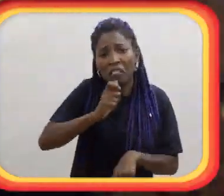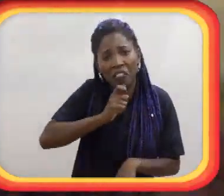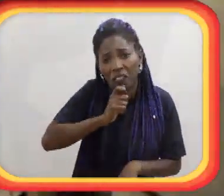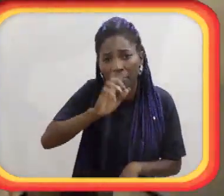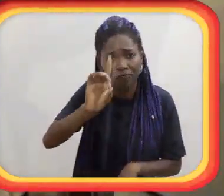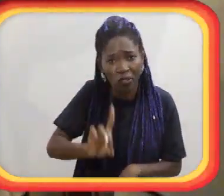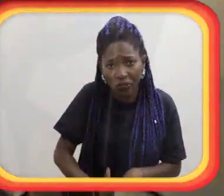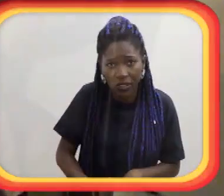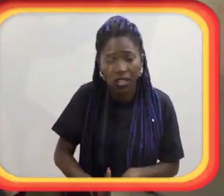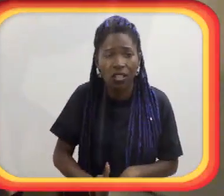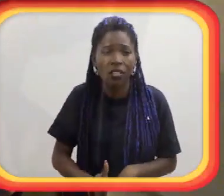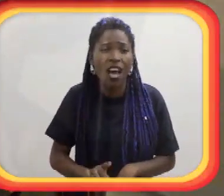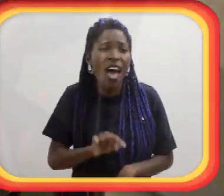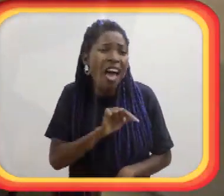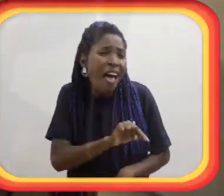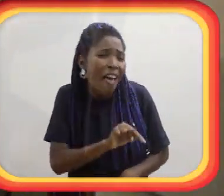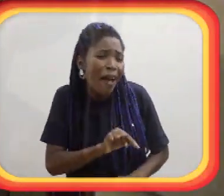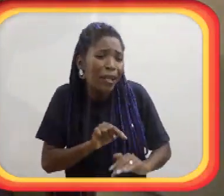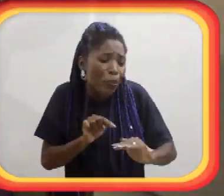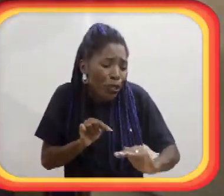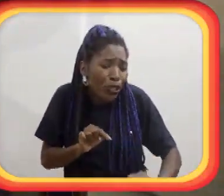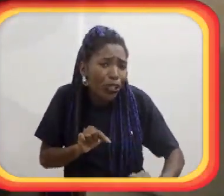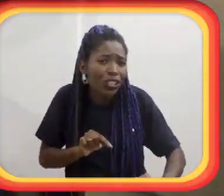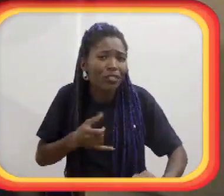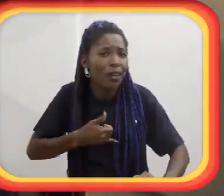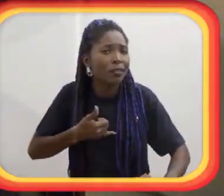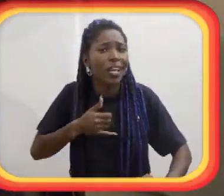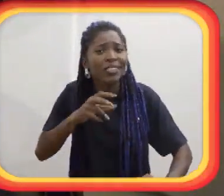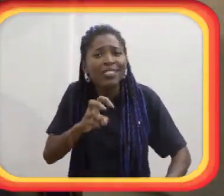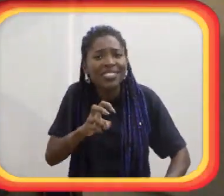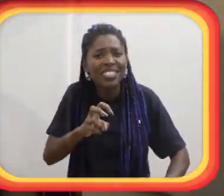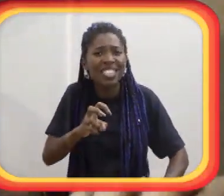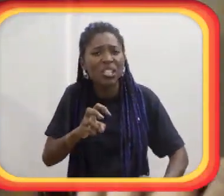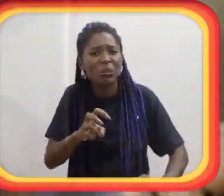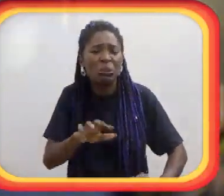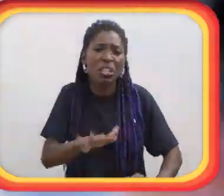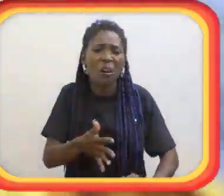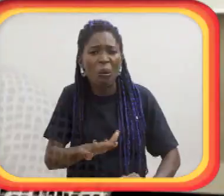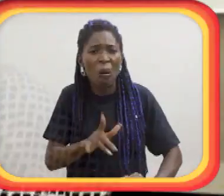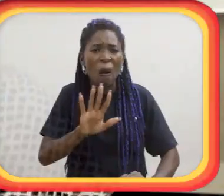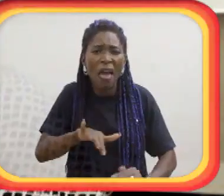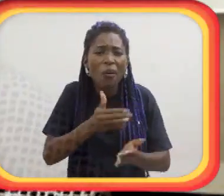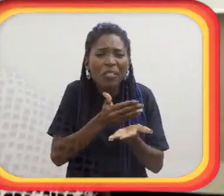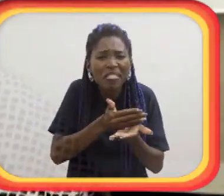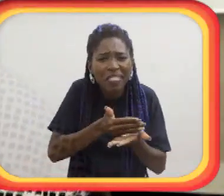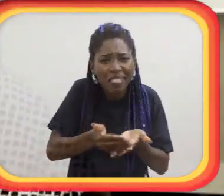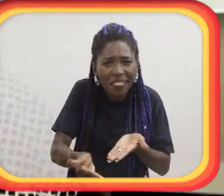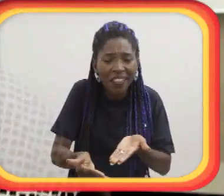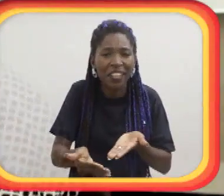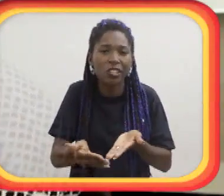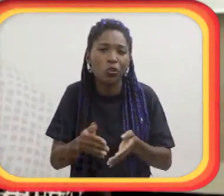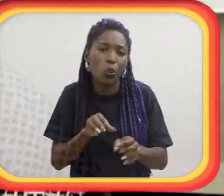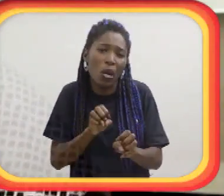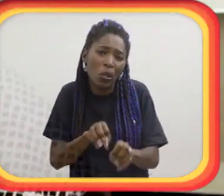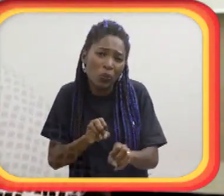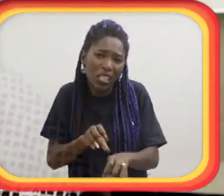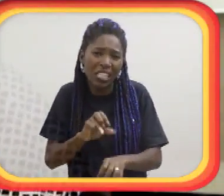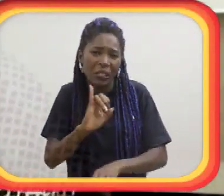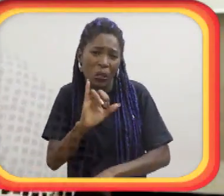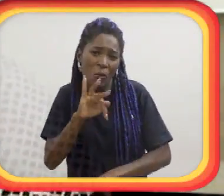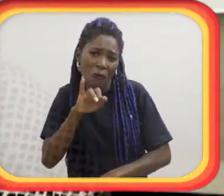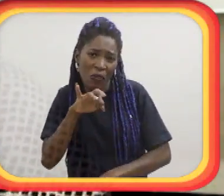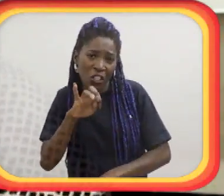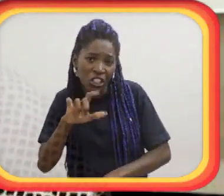sem deficiência. Ela ainda é muito pequena, né? Tem 5 anos, então está na fase inicial.